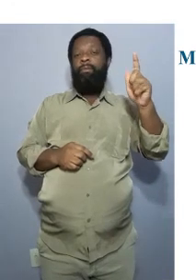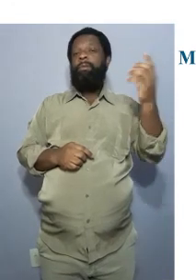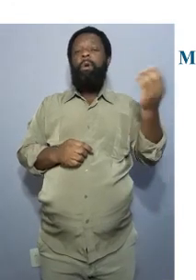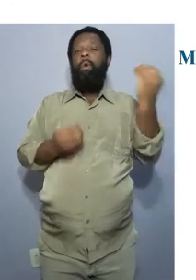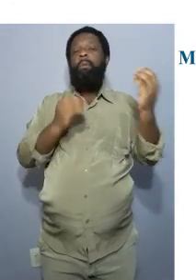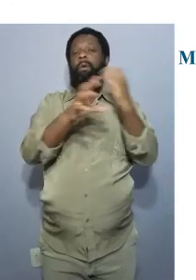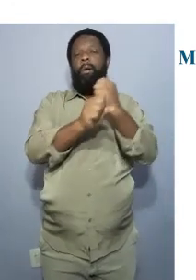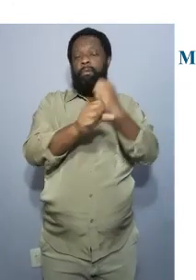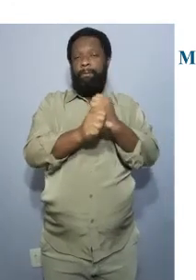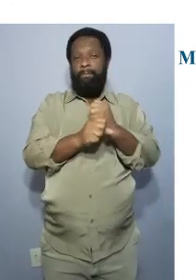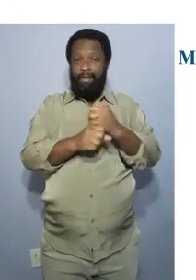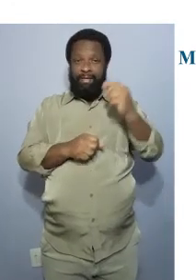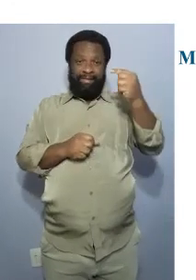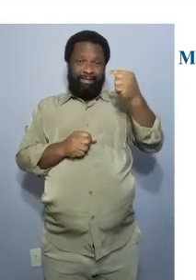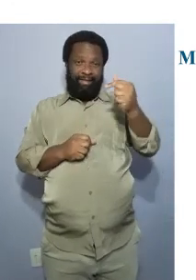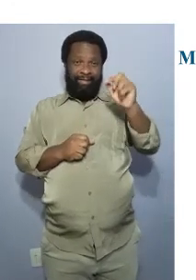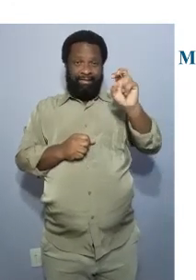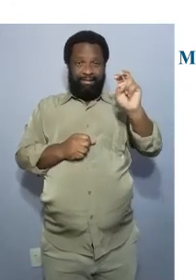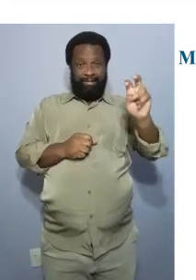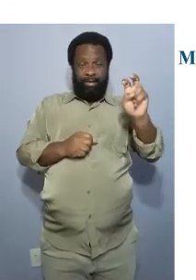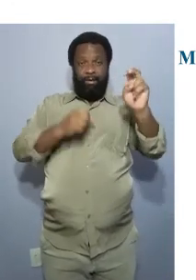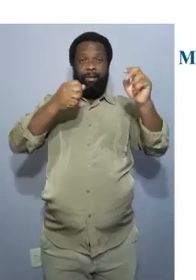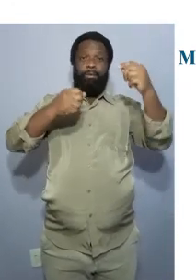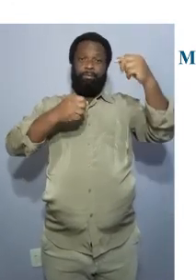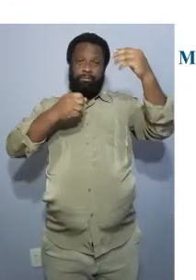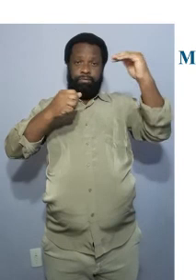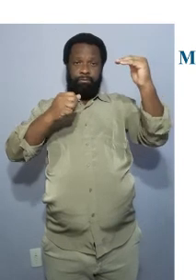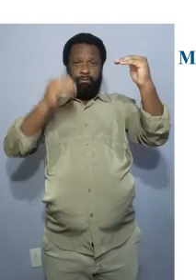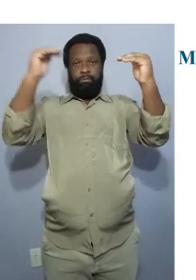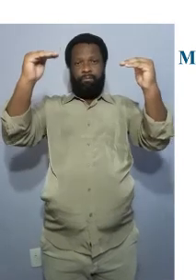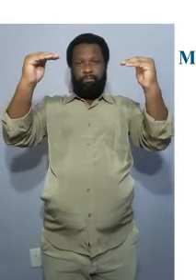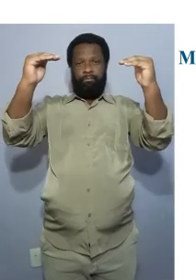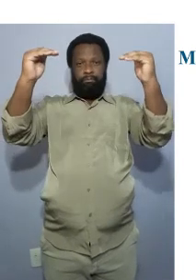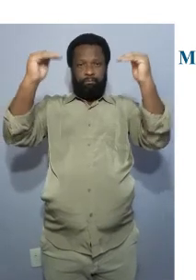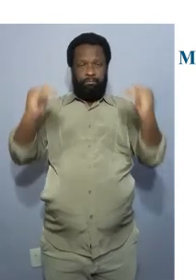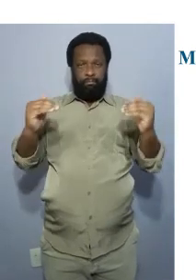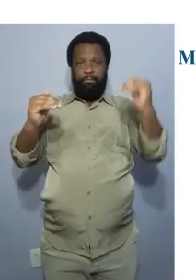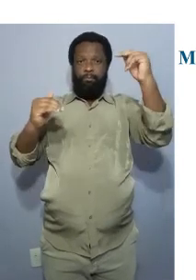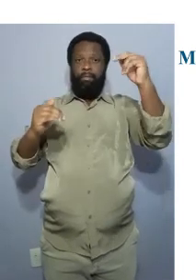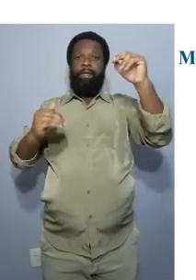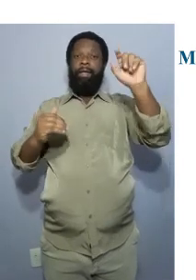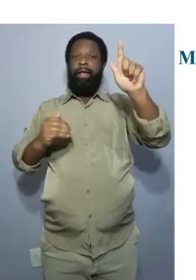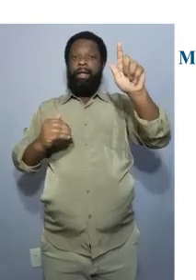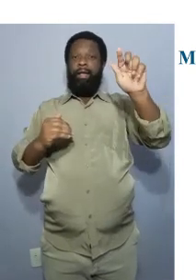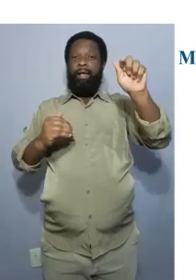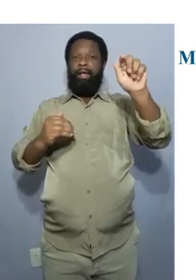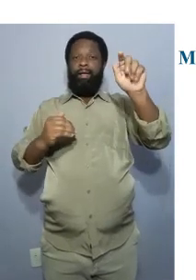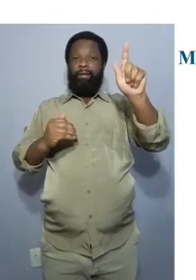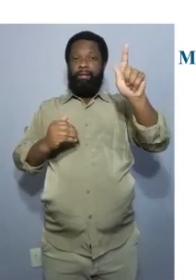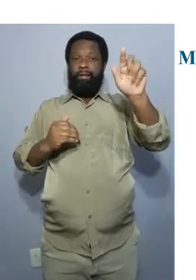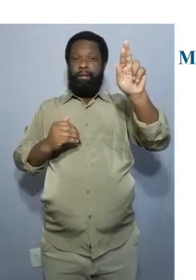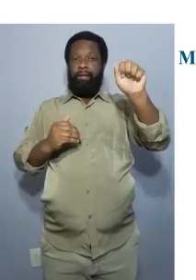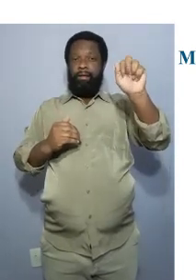aqui. 75 graus, a gente bota debaixo da coluna de graus, né? A mesma coluna, as mesmas unidades.